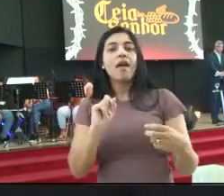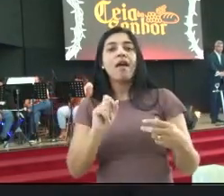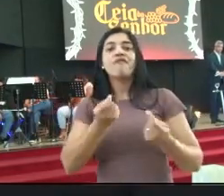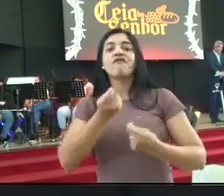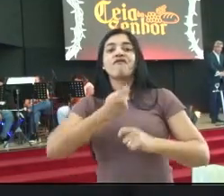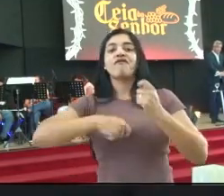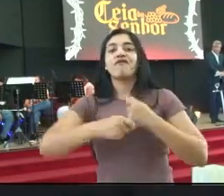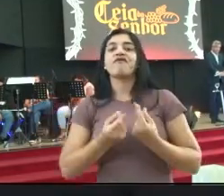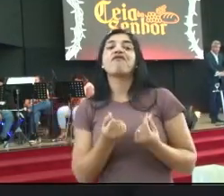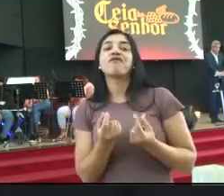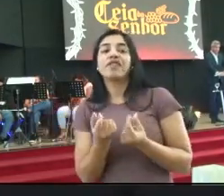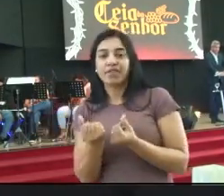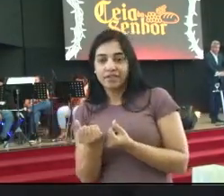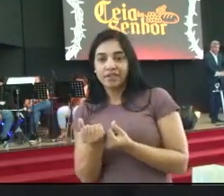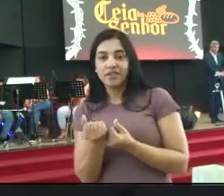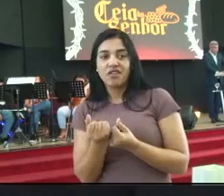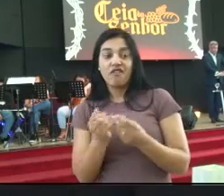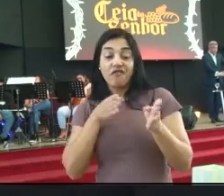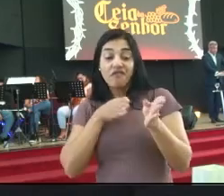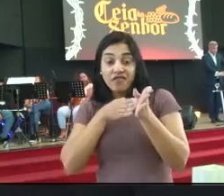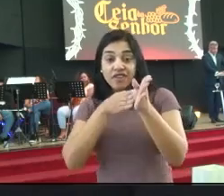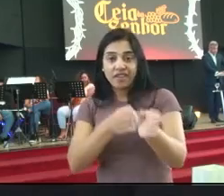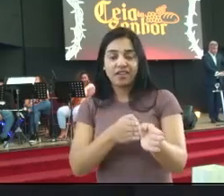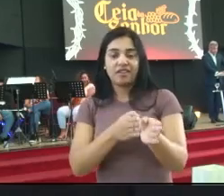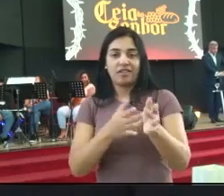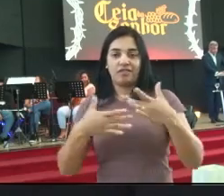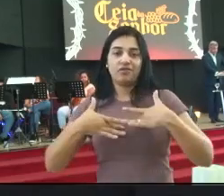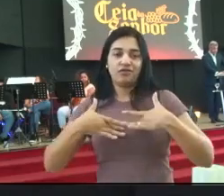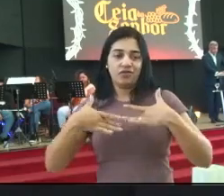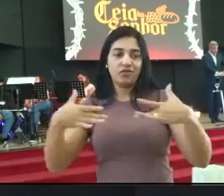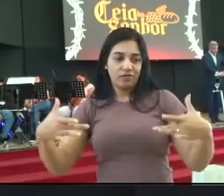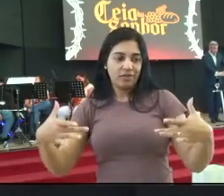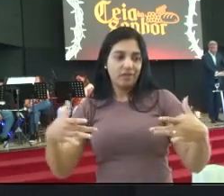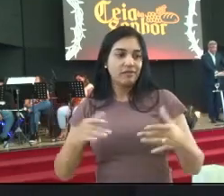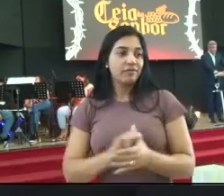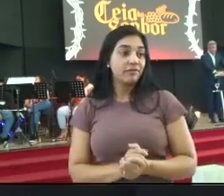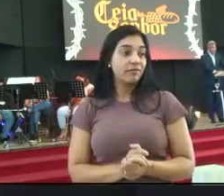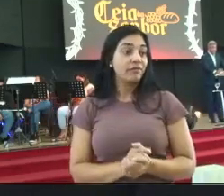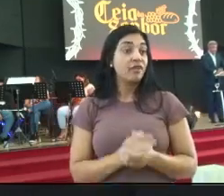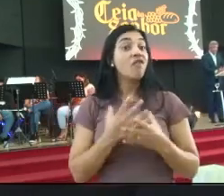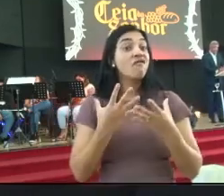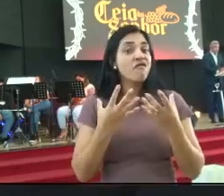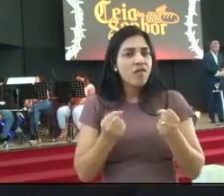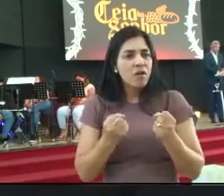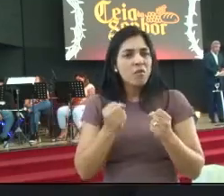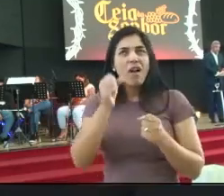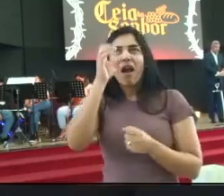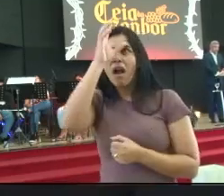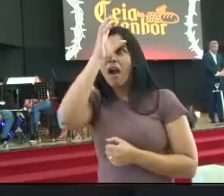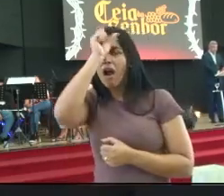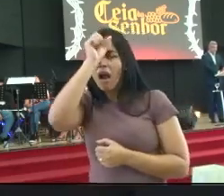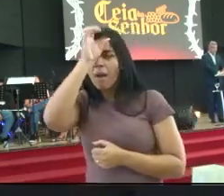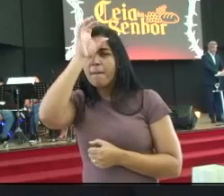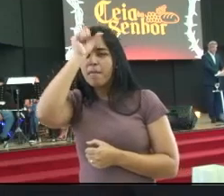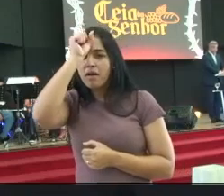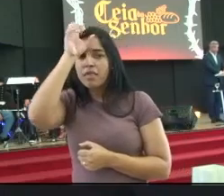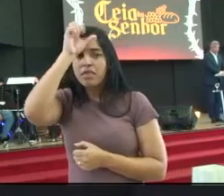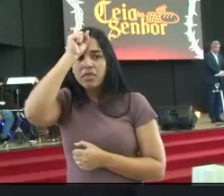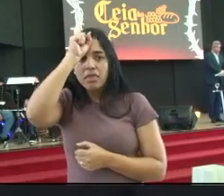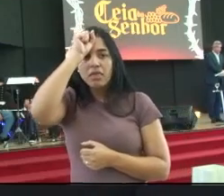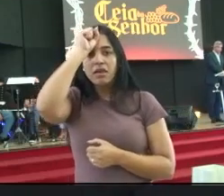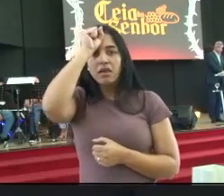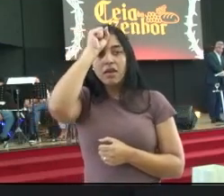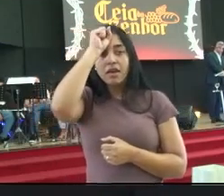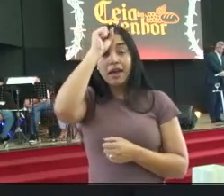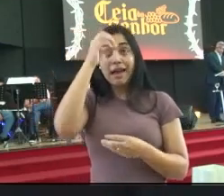finanças: fidelidade e generosidade. Vamos aprender a doar